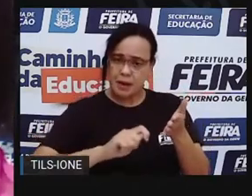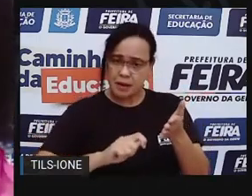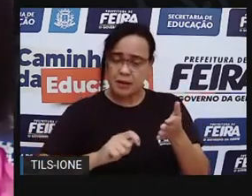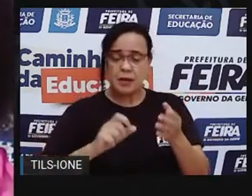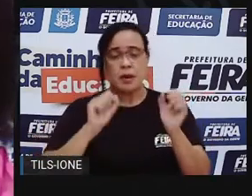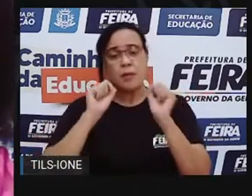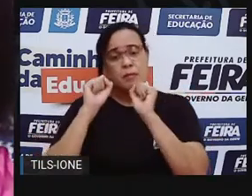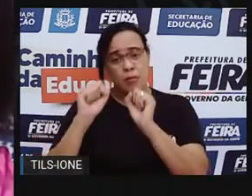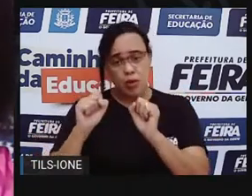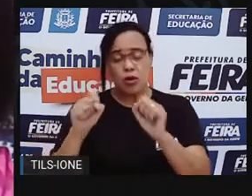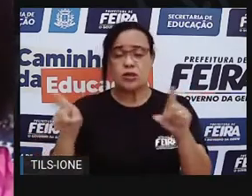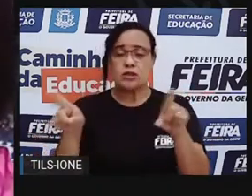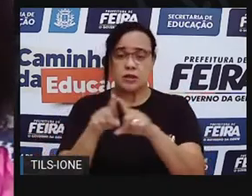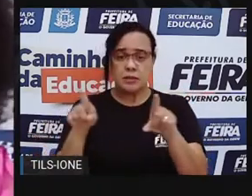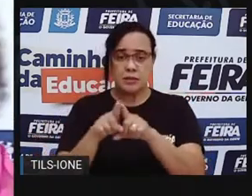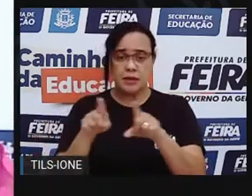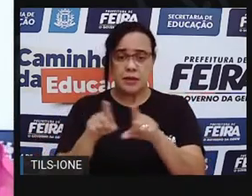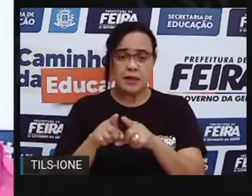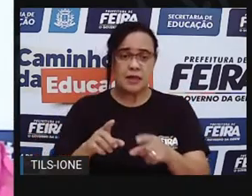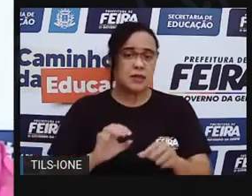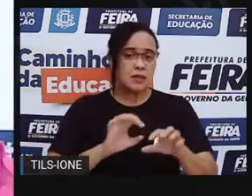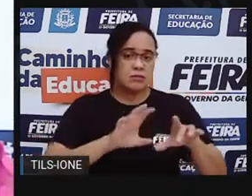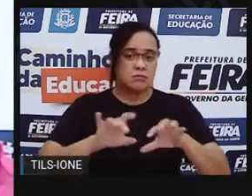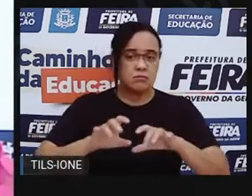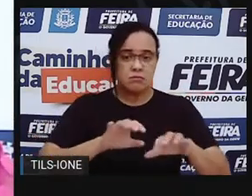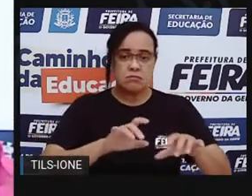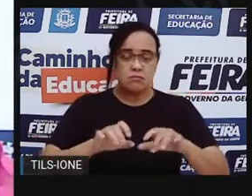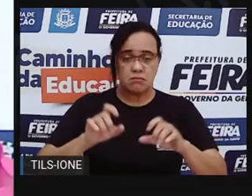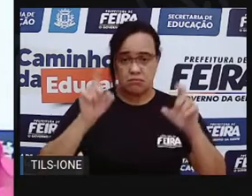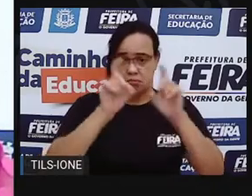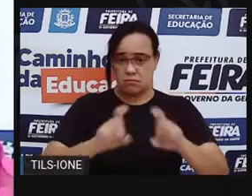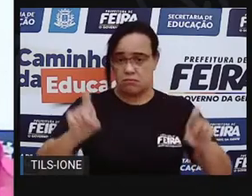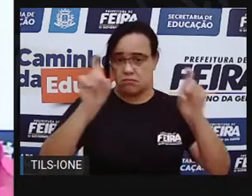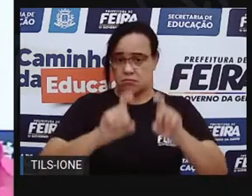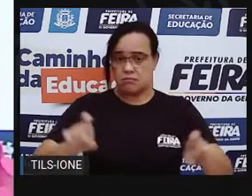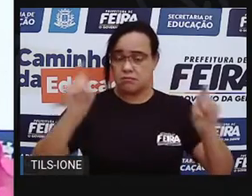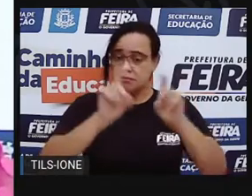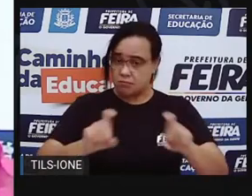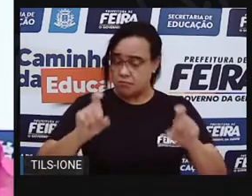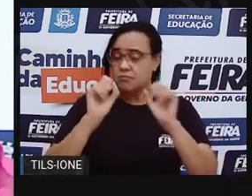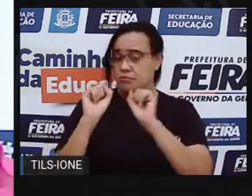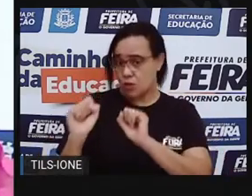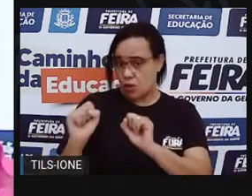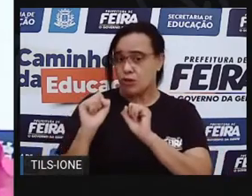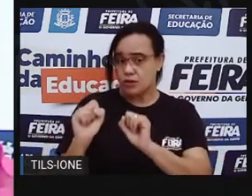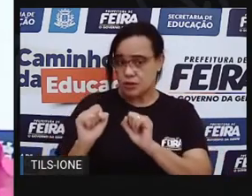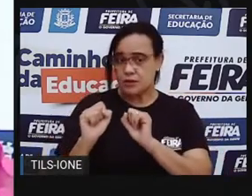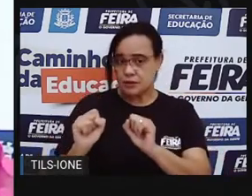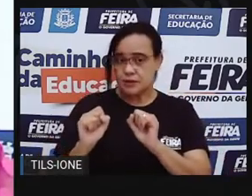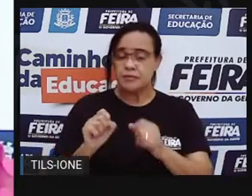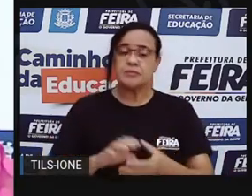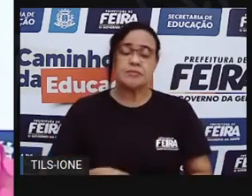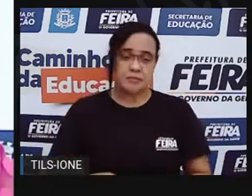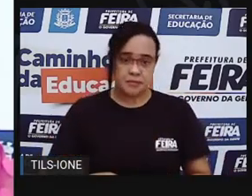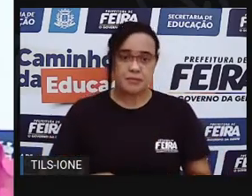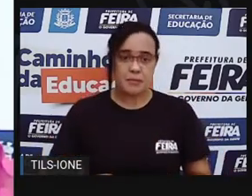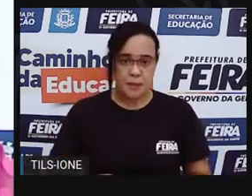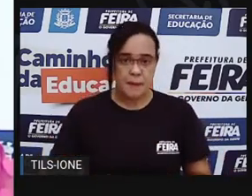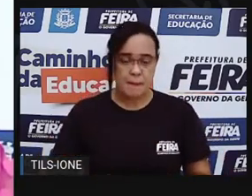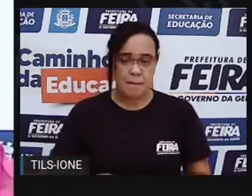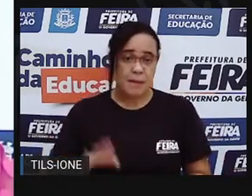convite digitado. Aqueles que vai no computador, tic, tic, tic, tic, tic, tic, tic. A gente pode pedir para a gráfica imprimir. Que legal!